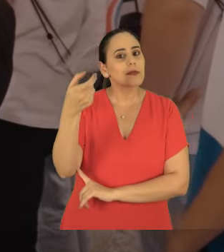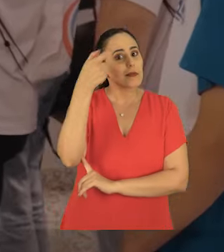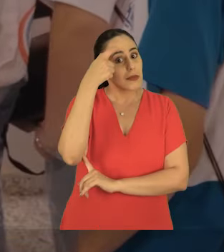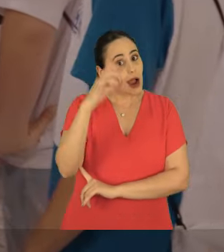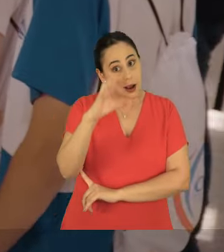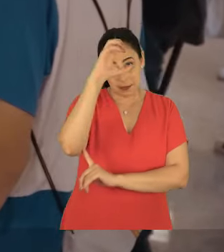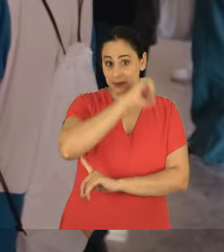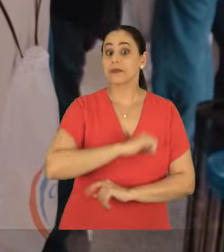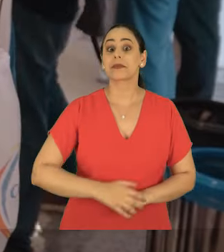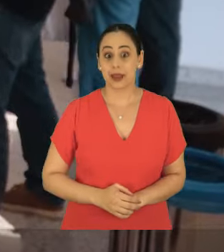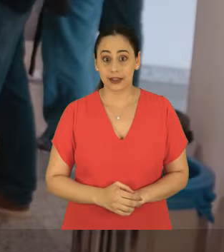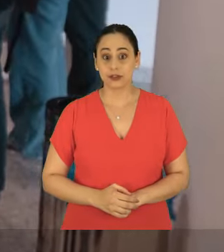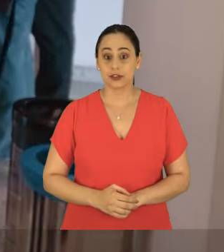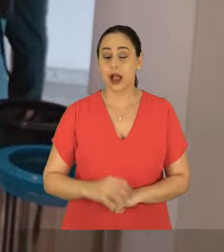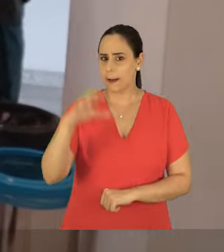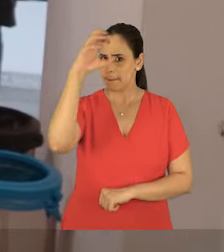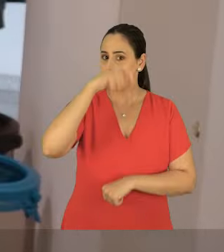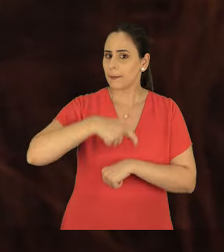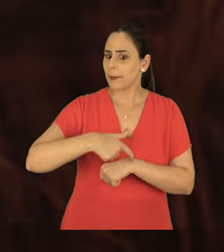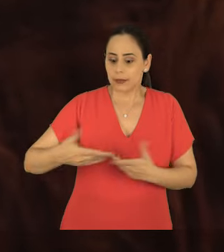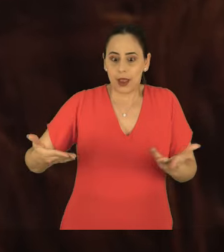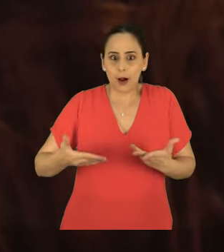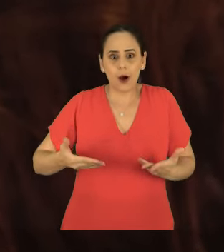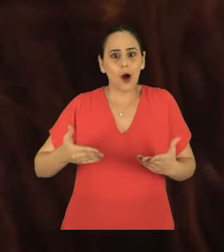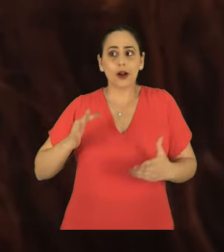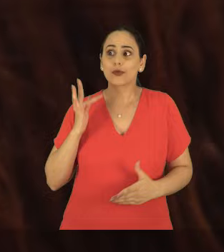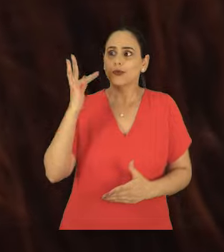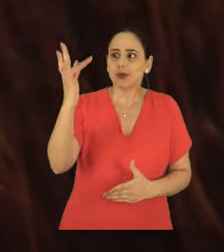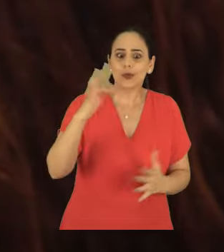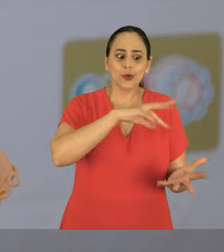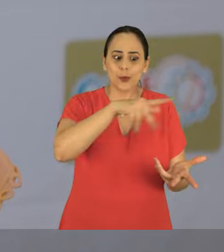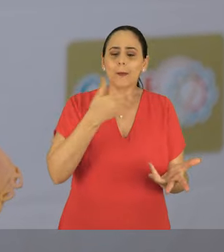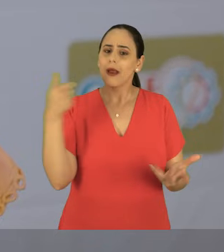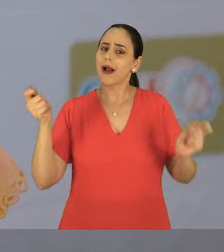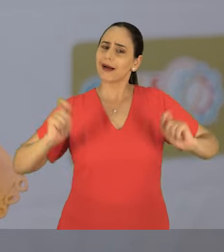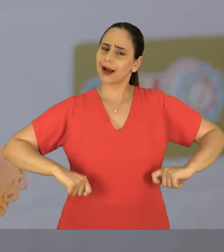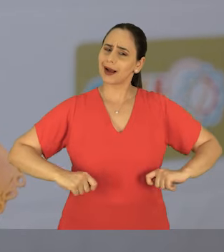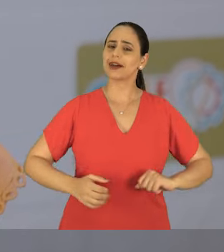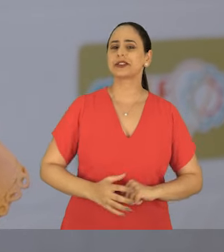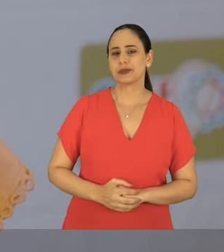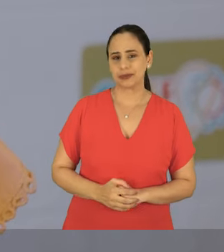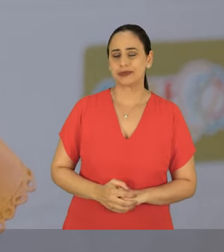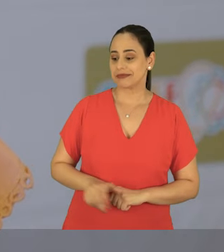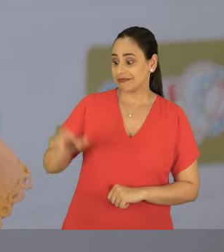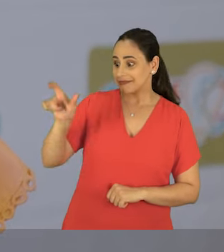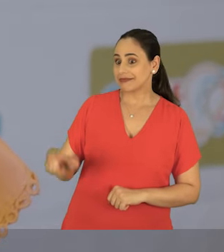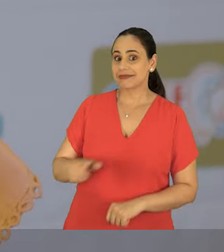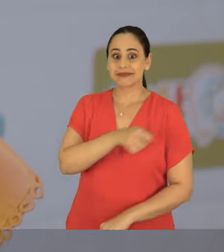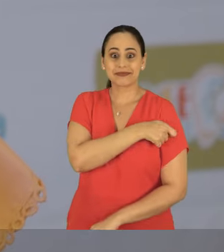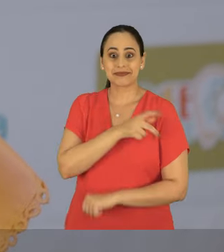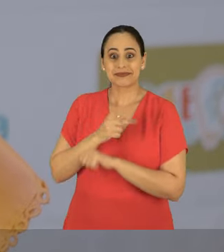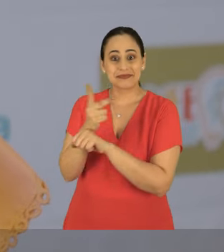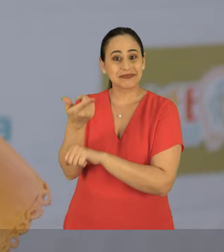crianças, adolescentes, né, desde agora, para a gente ver um futuro melhor para nosso planeta. A experiência de ter uma aluna premiada